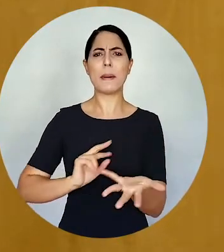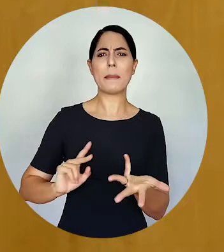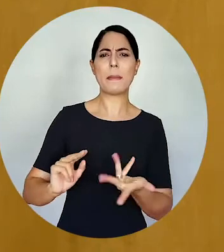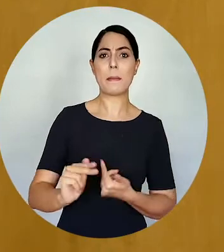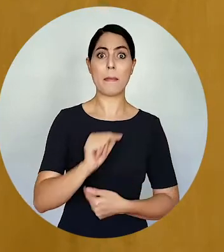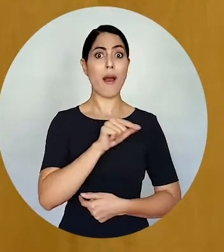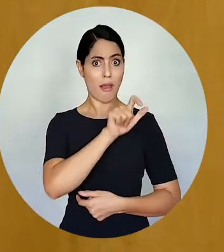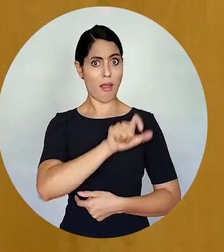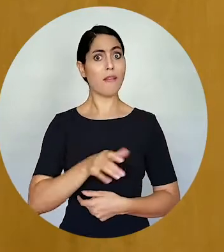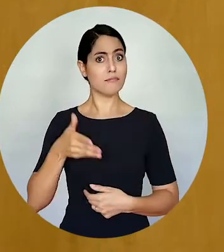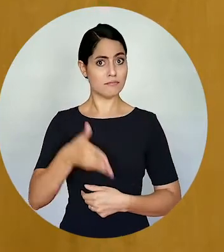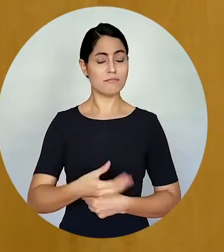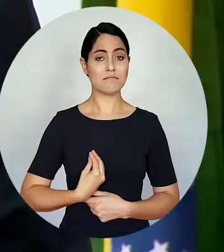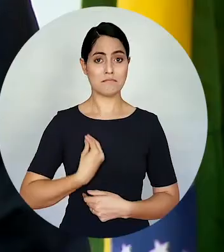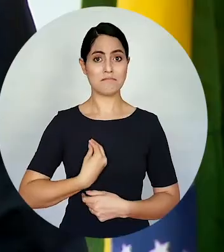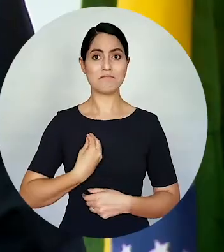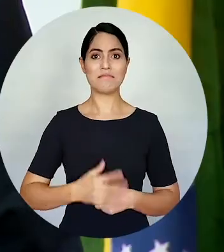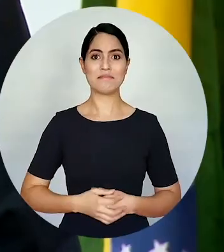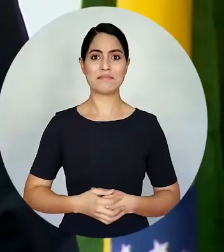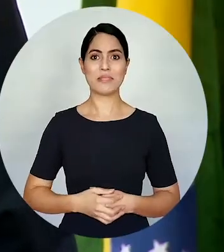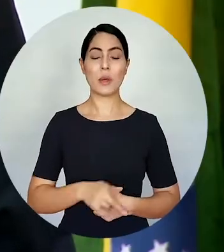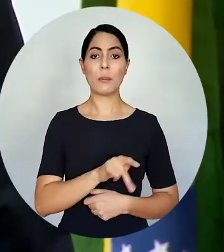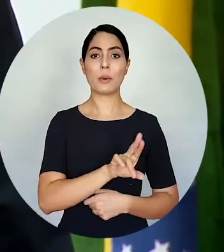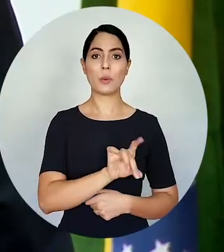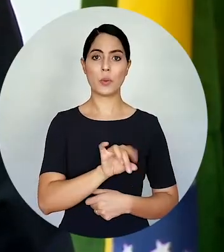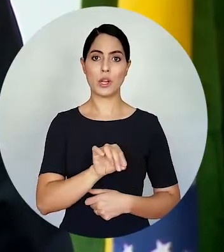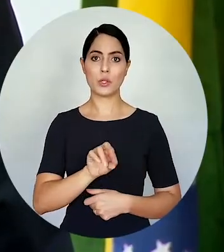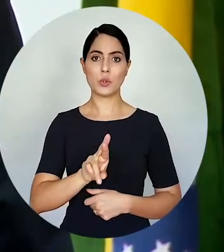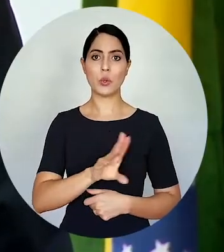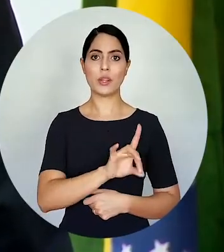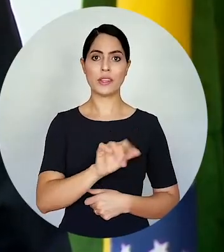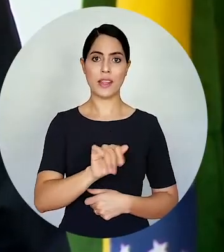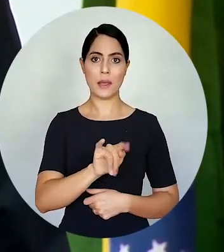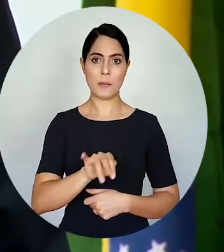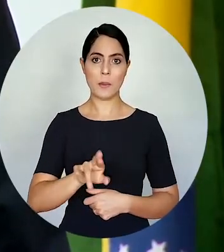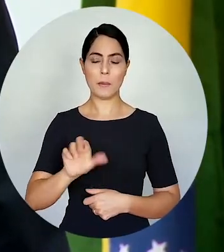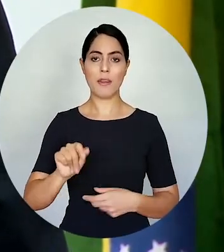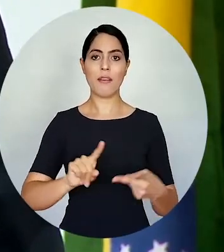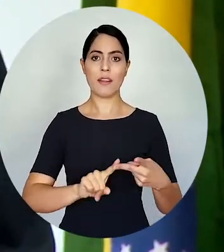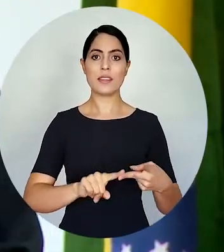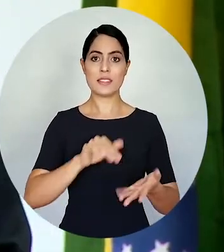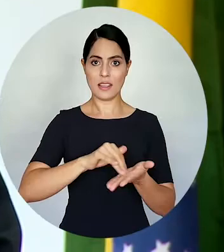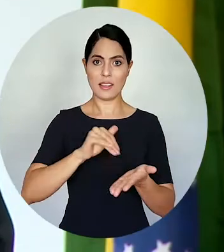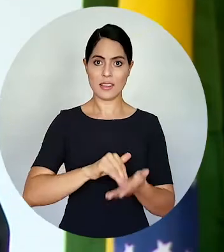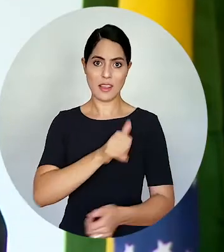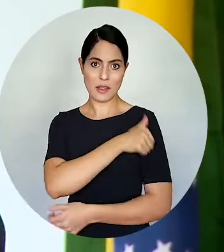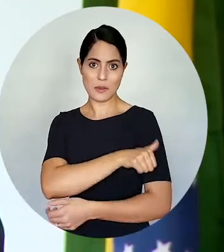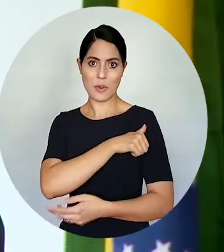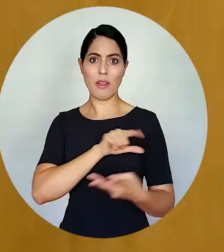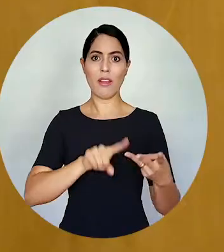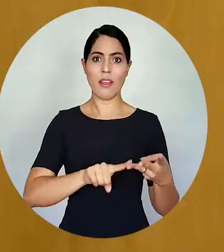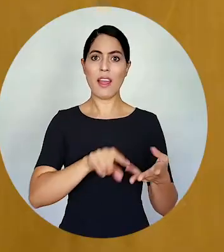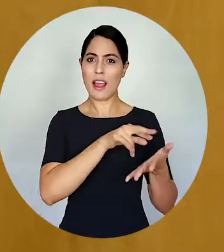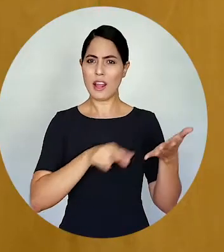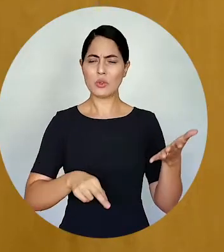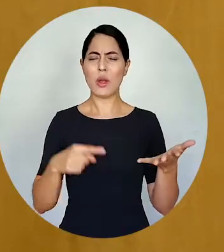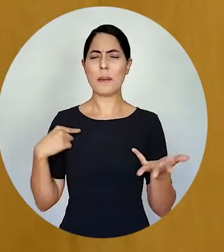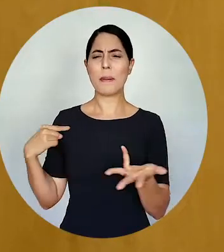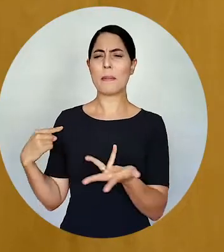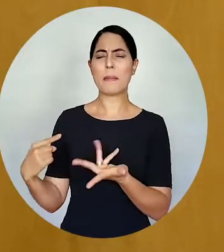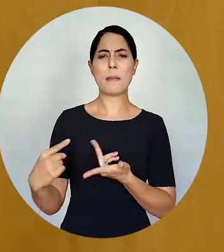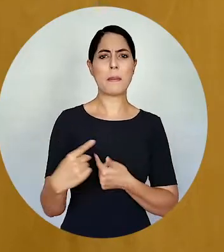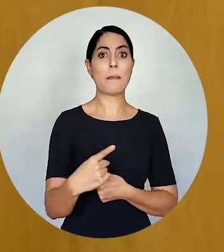como procurador da República, secretário de Governo do Rio de Janeiro, relator e presidente de inúmeras